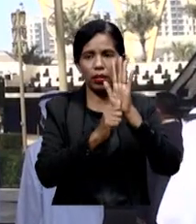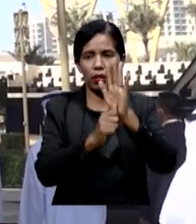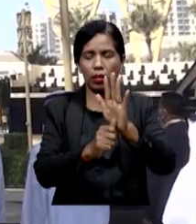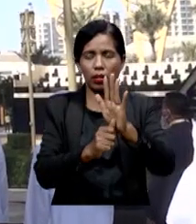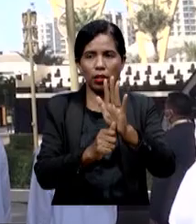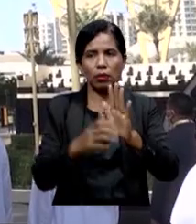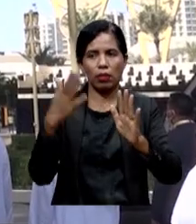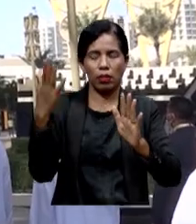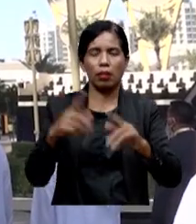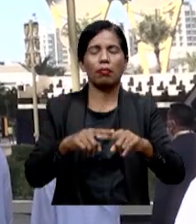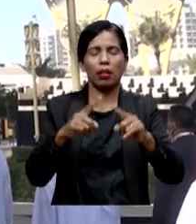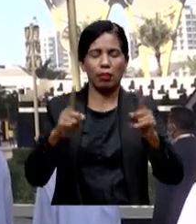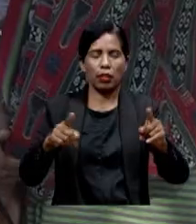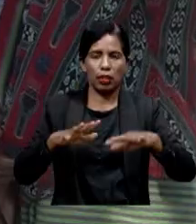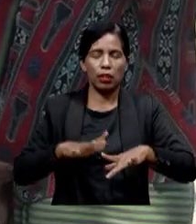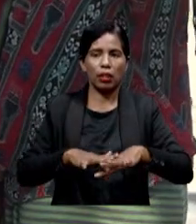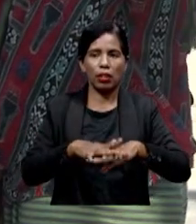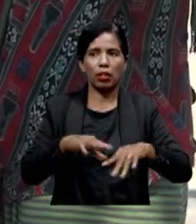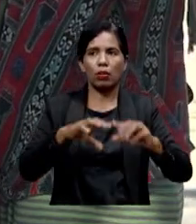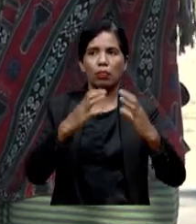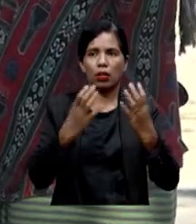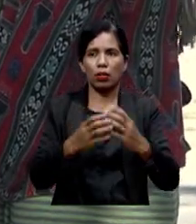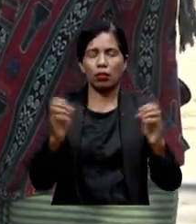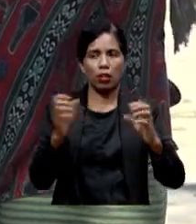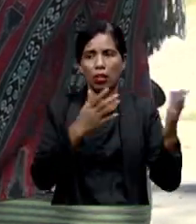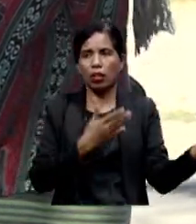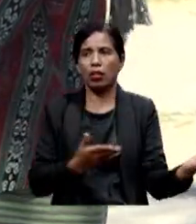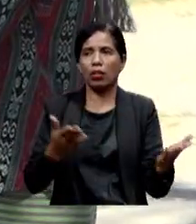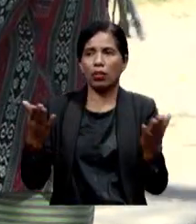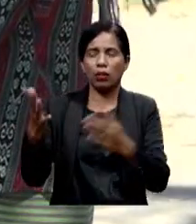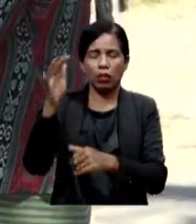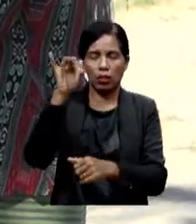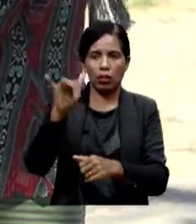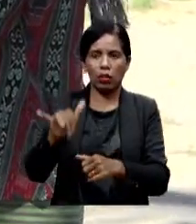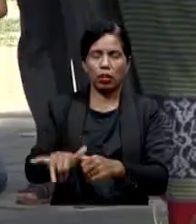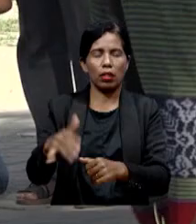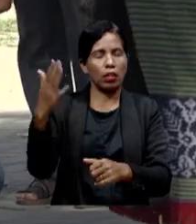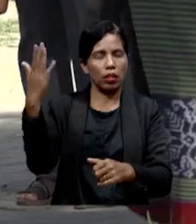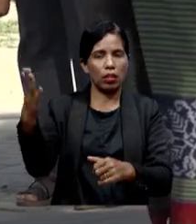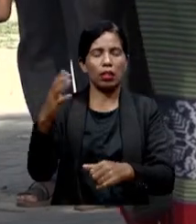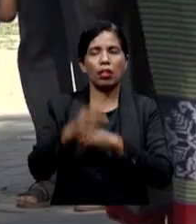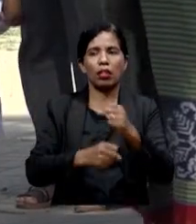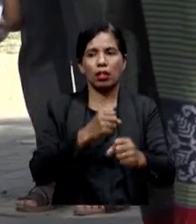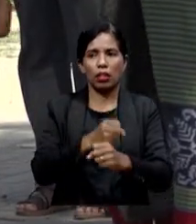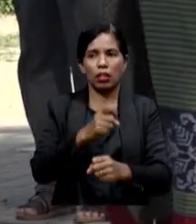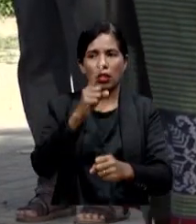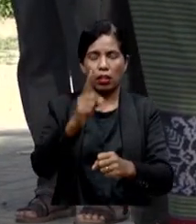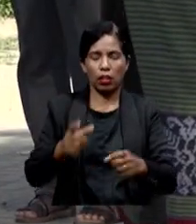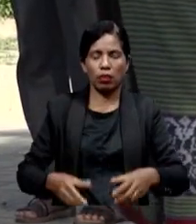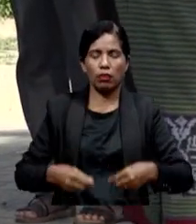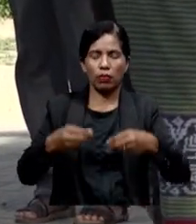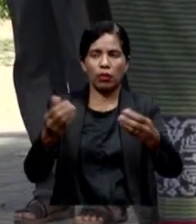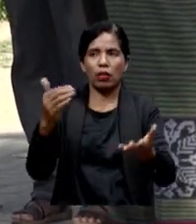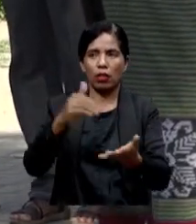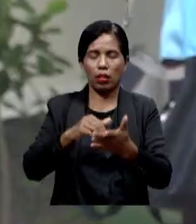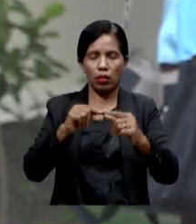refere, mas be tais sirak ne Comissão la consegue lori, no rai date e a contentor laran quase tinen ida hafuin entrega higas ba